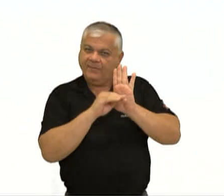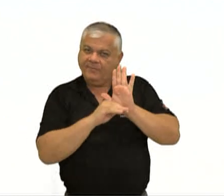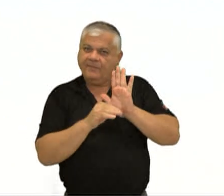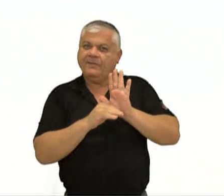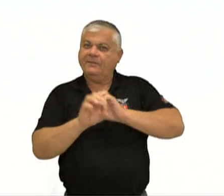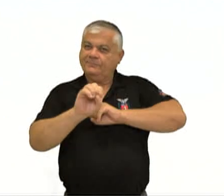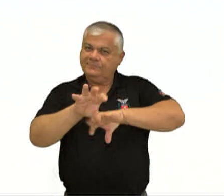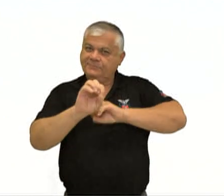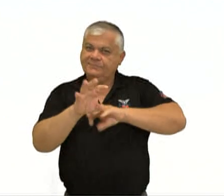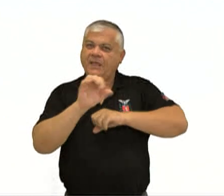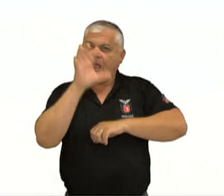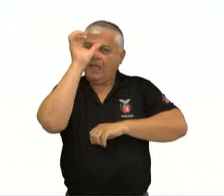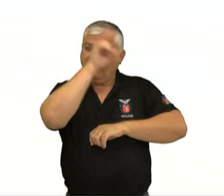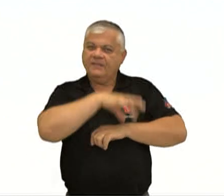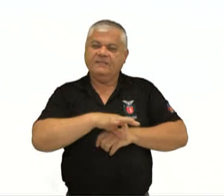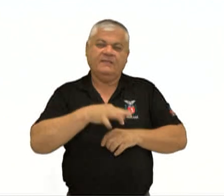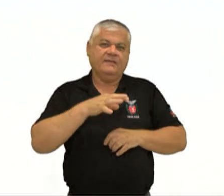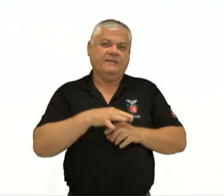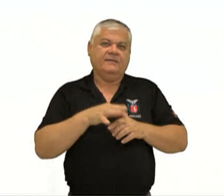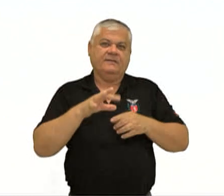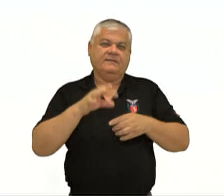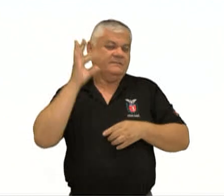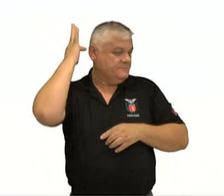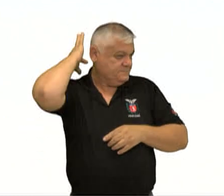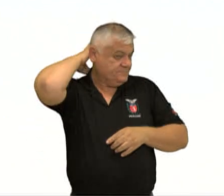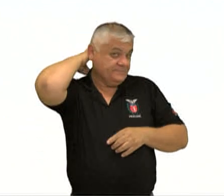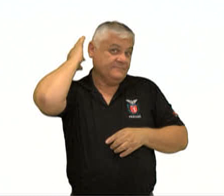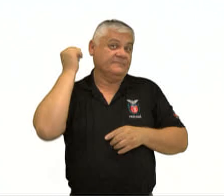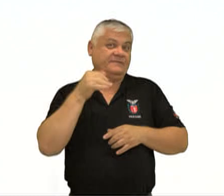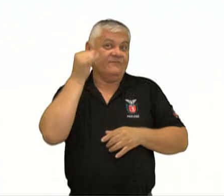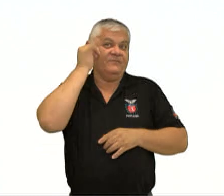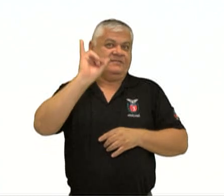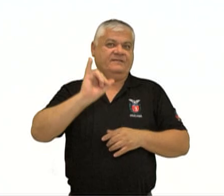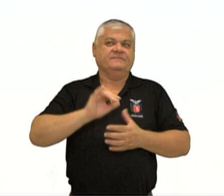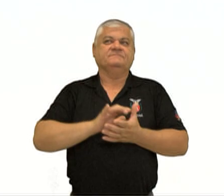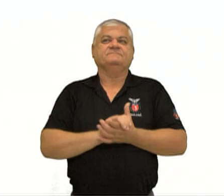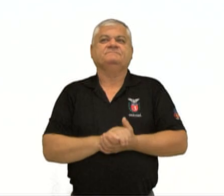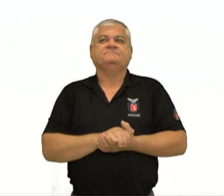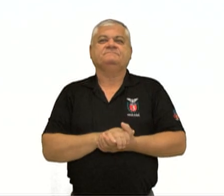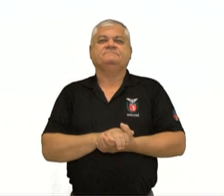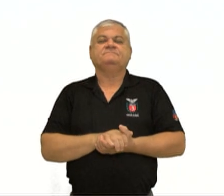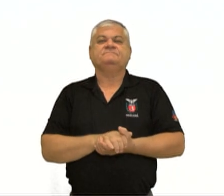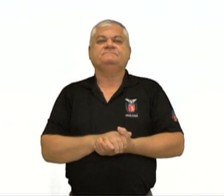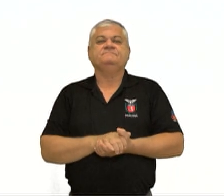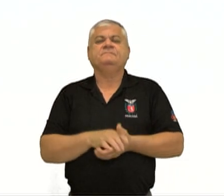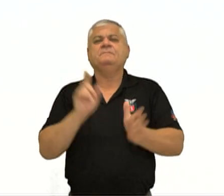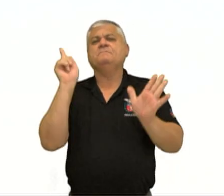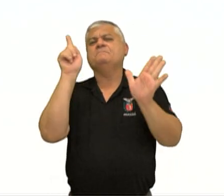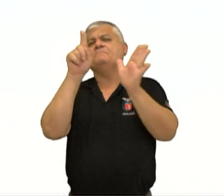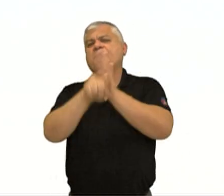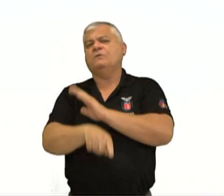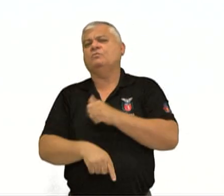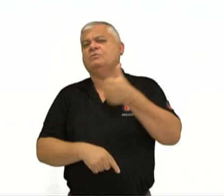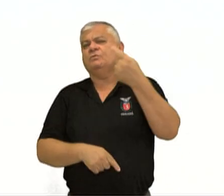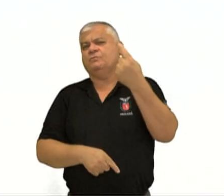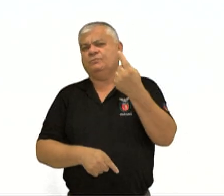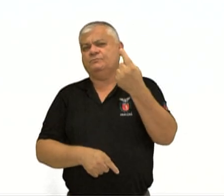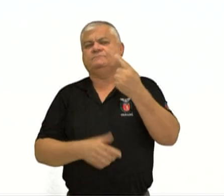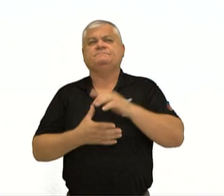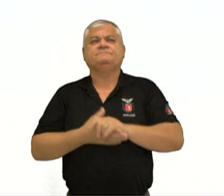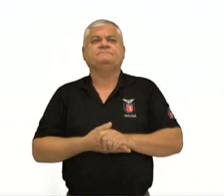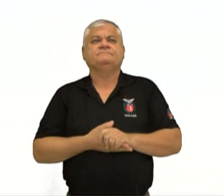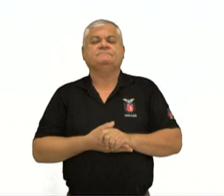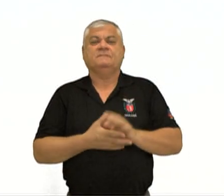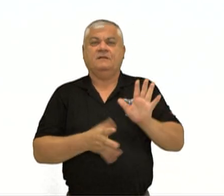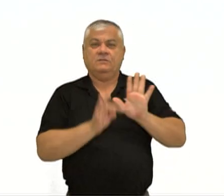nossas roupas, que são bem importantes para evitar acidente em casa. A pergunta 1, então, é a seguinte. No